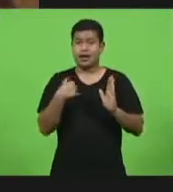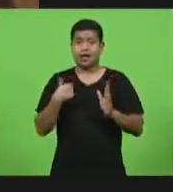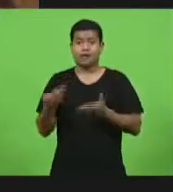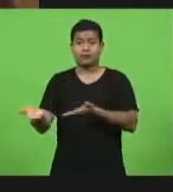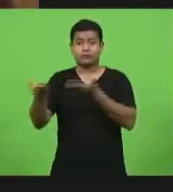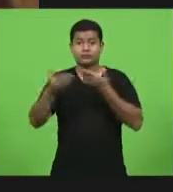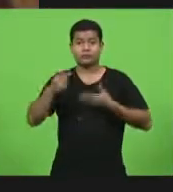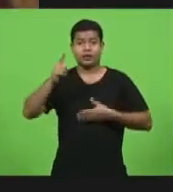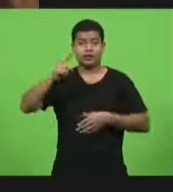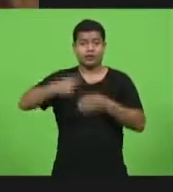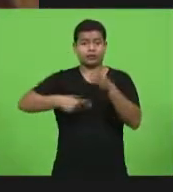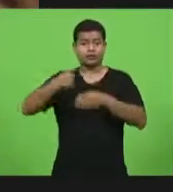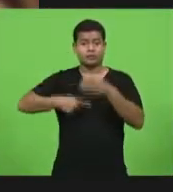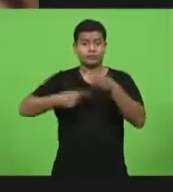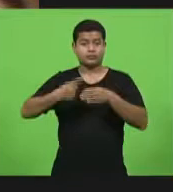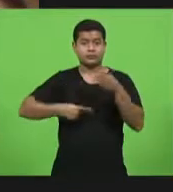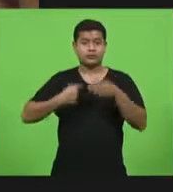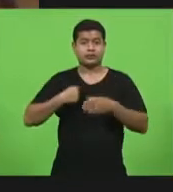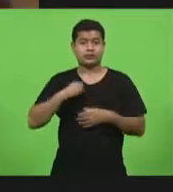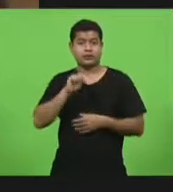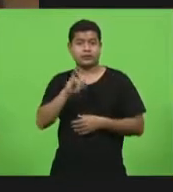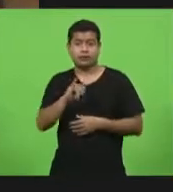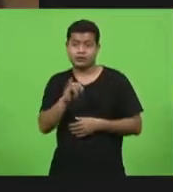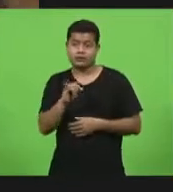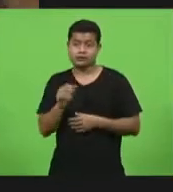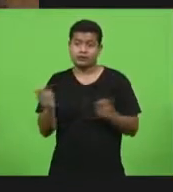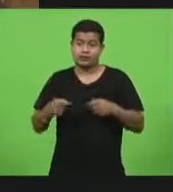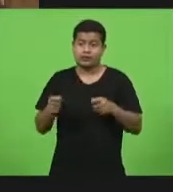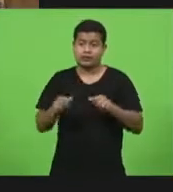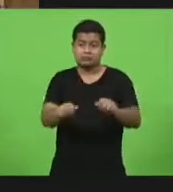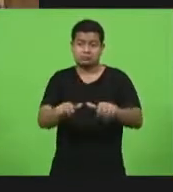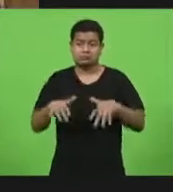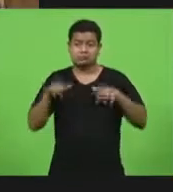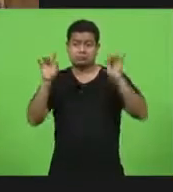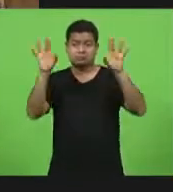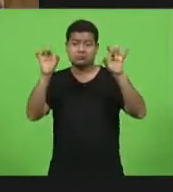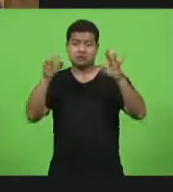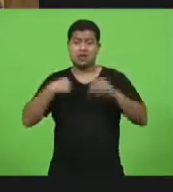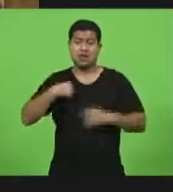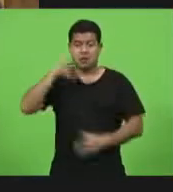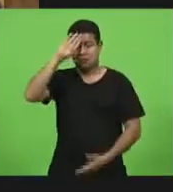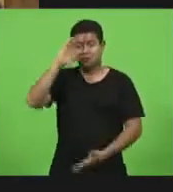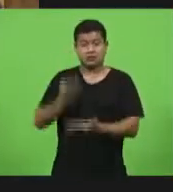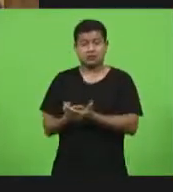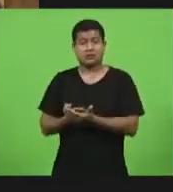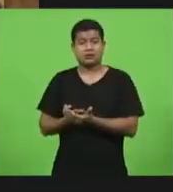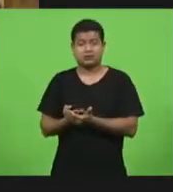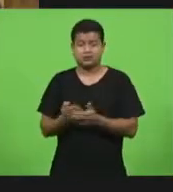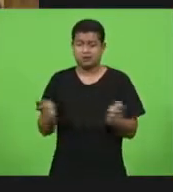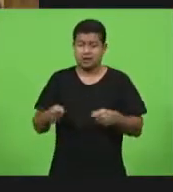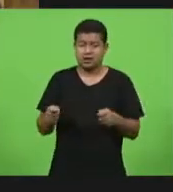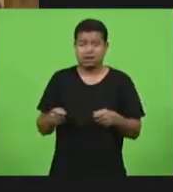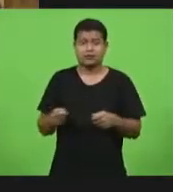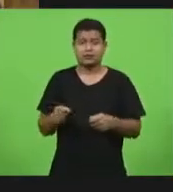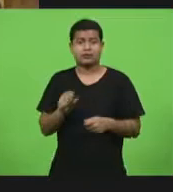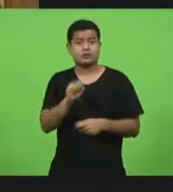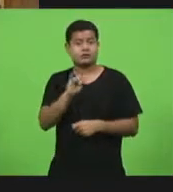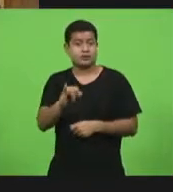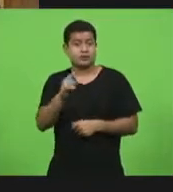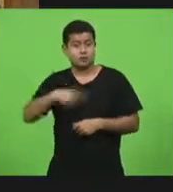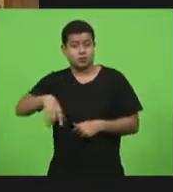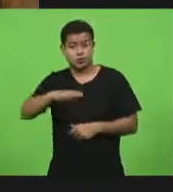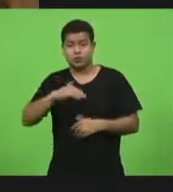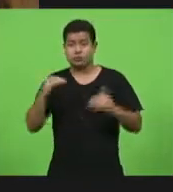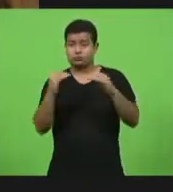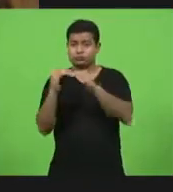não sei se pode fazer convite para a sessão especial. Isso não, eu acredito que, se houver a concordância de todos, é uma questão